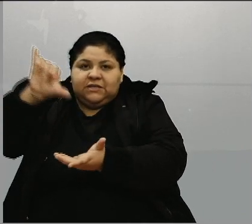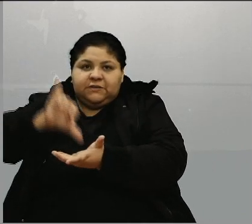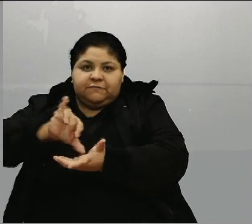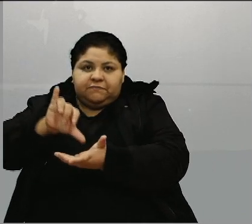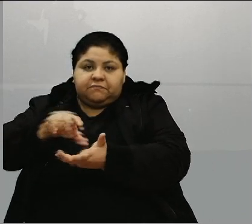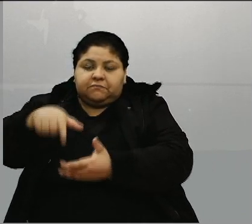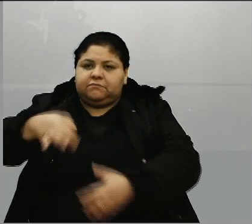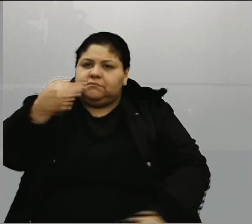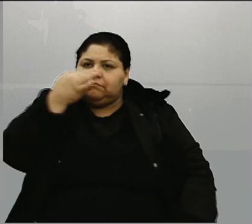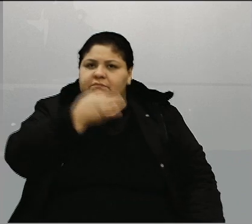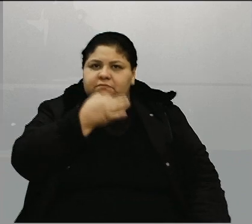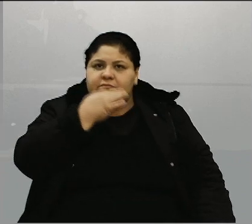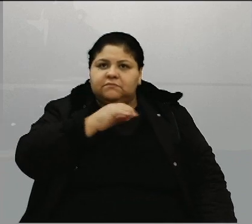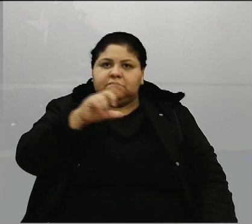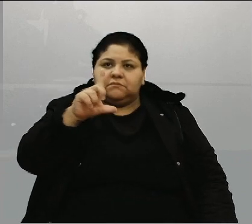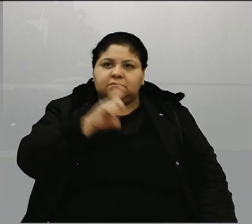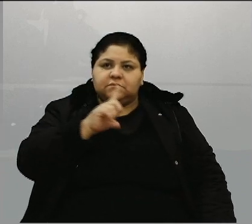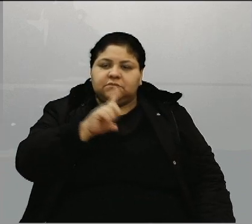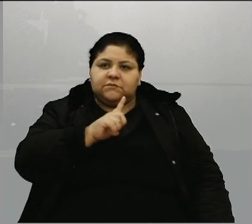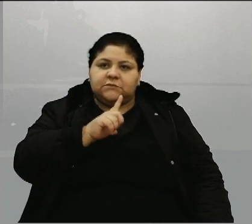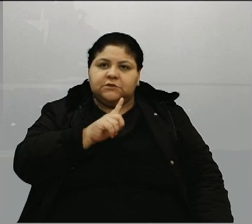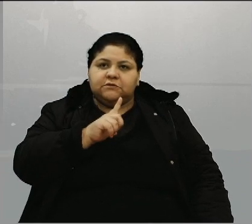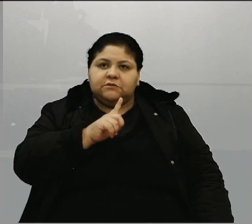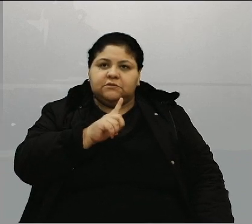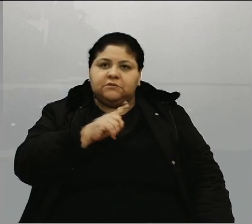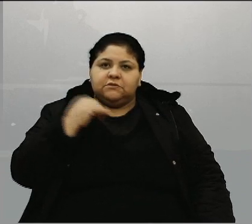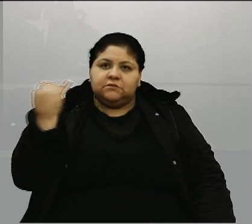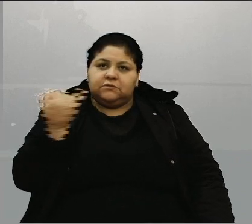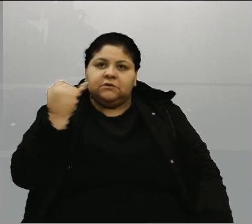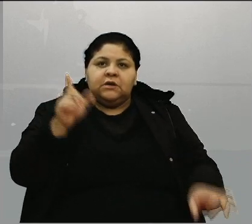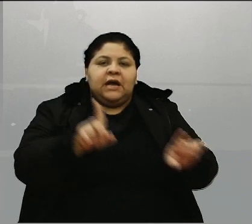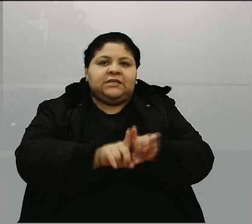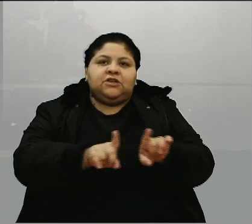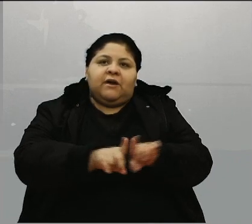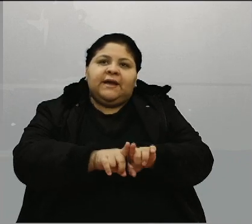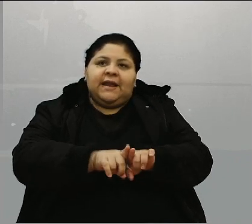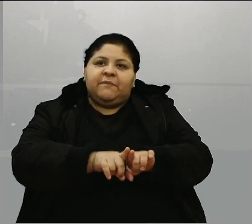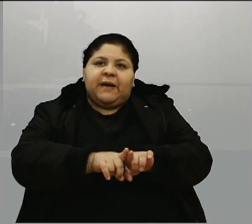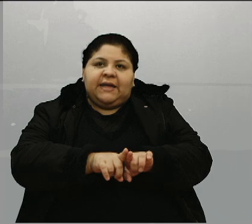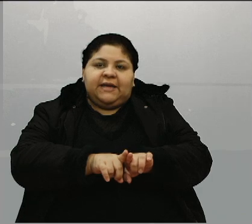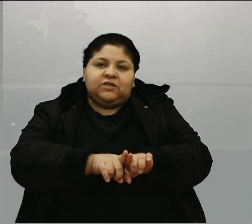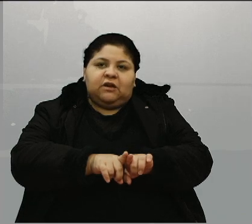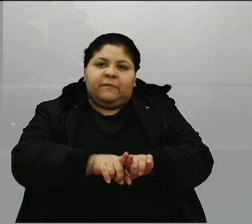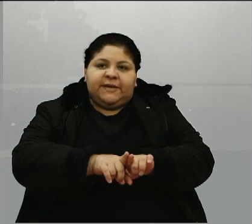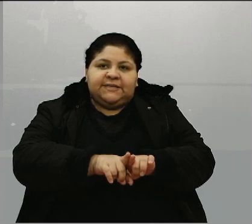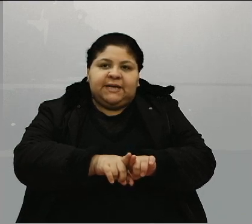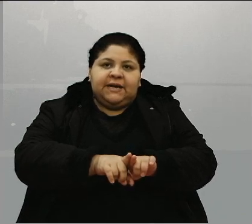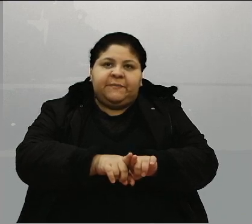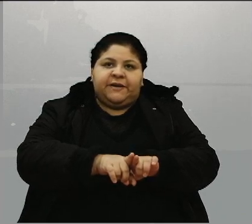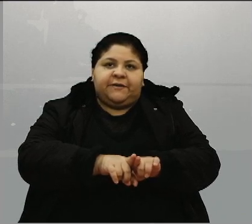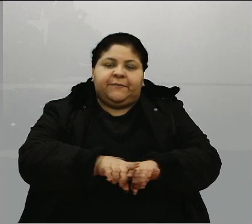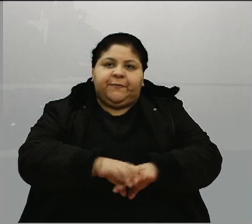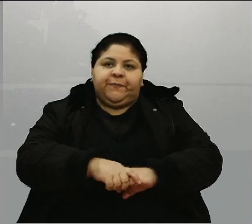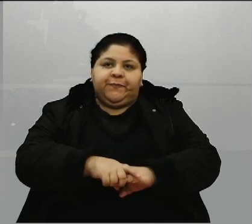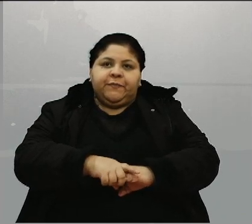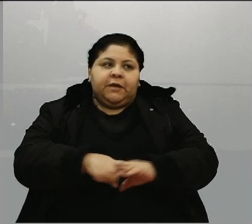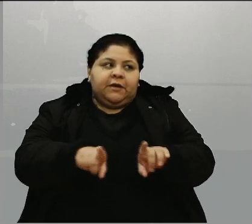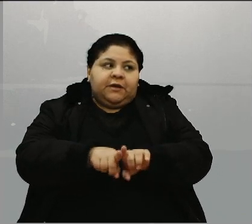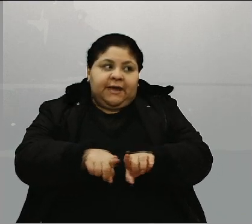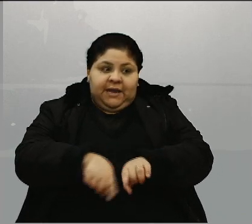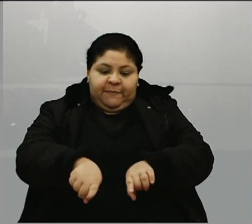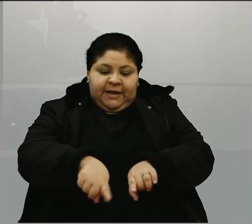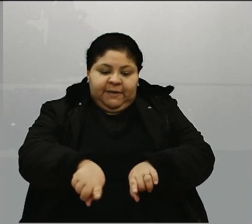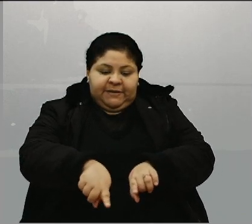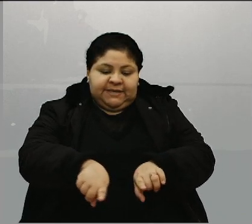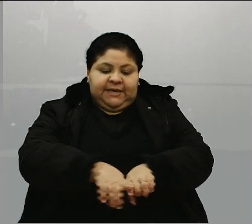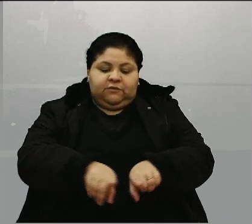em Caxias, né, nós temos, então é importante dizer, o Hemovita, né, que é localizado em